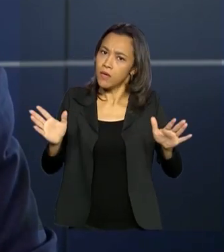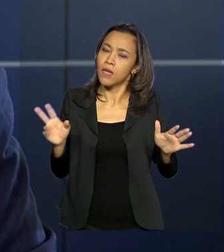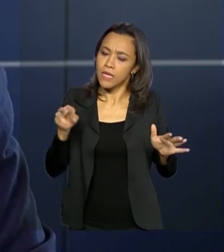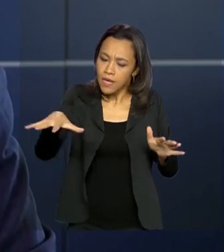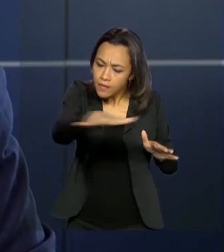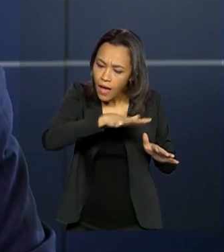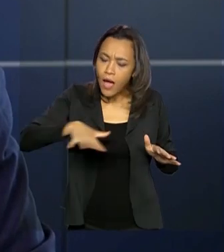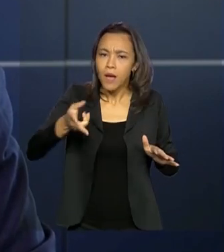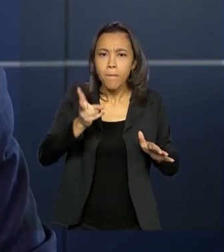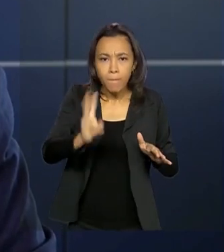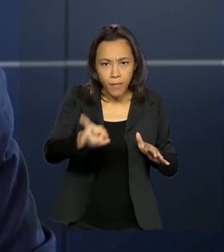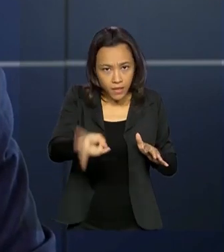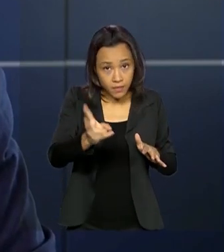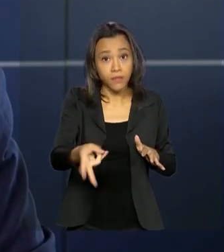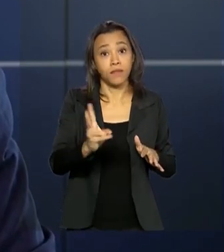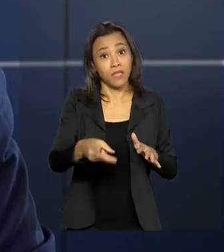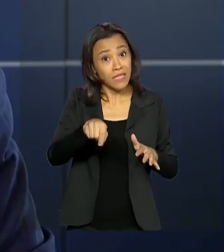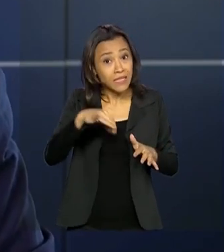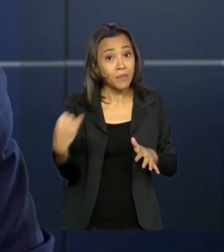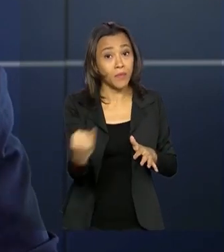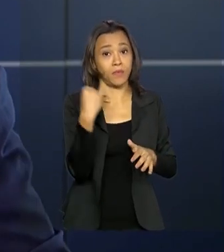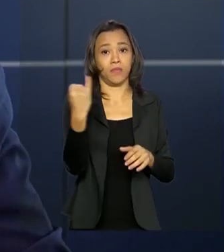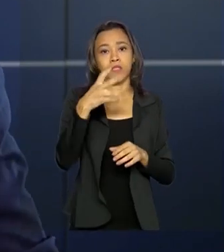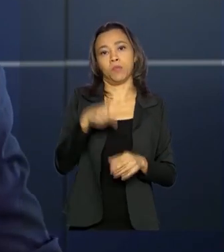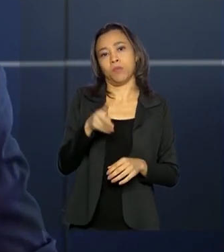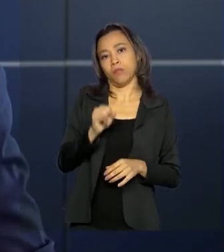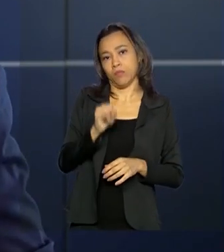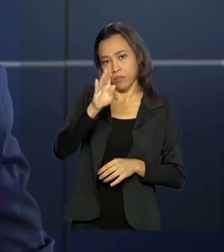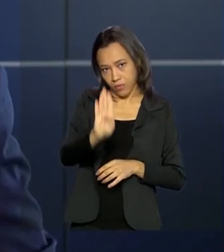realmente relevante para o PIB brasileiro, ativo.